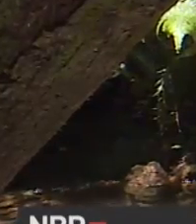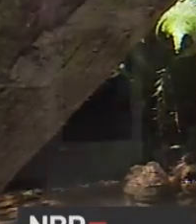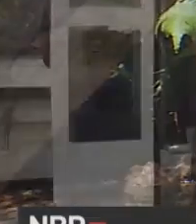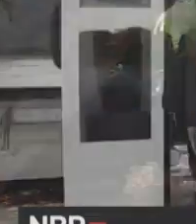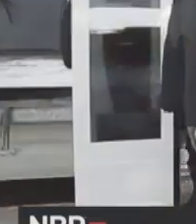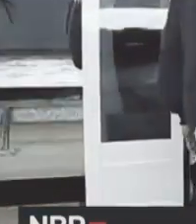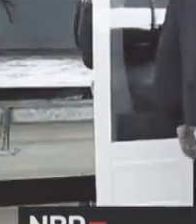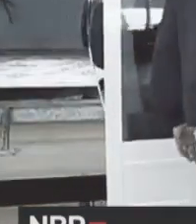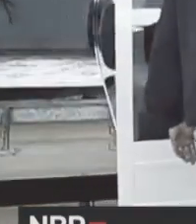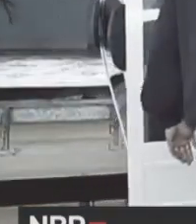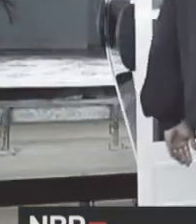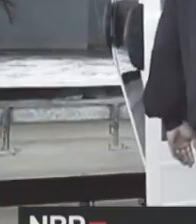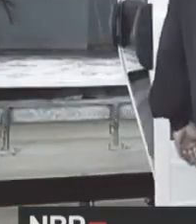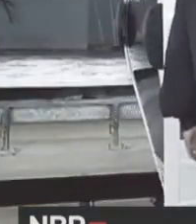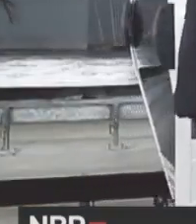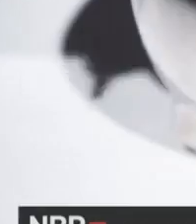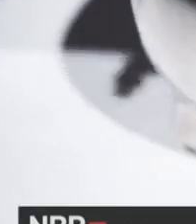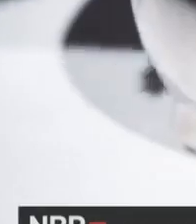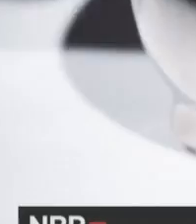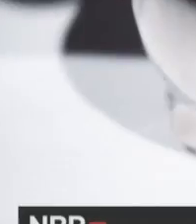lá?